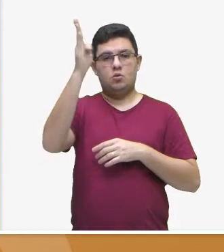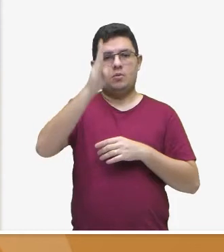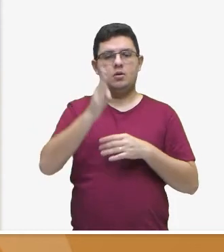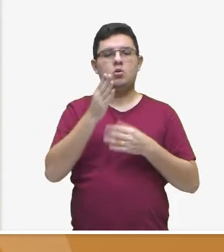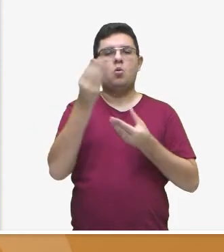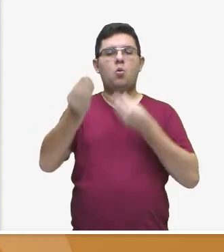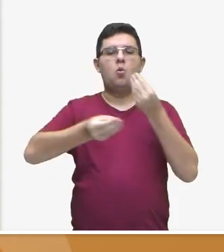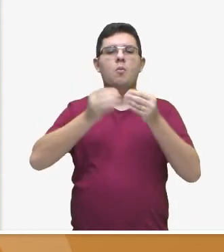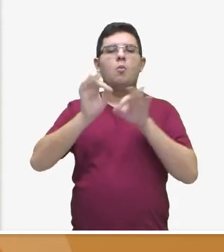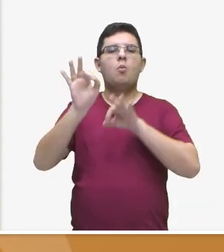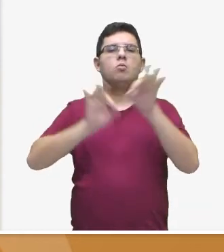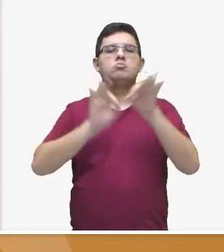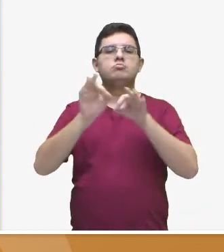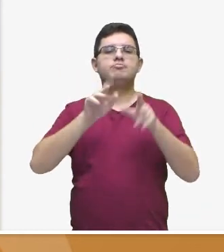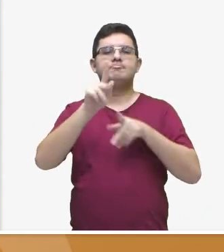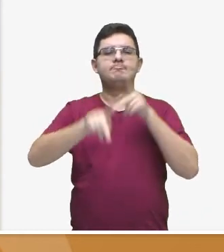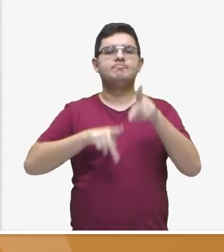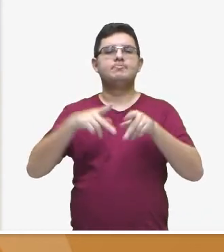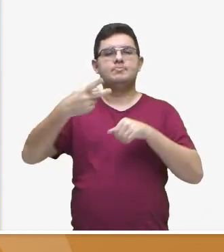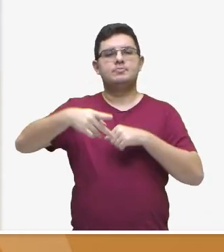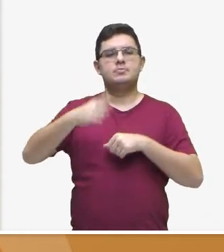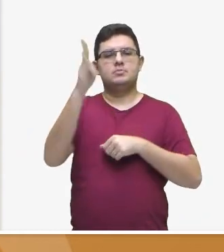A gente sabe, né, que